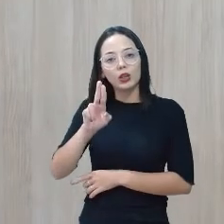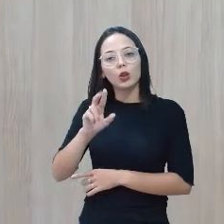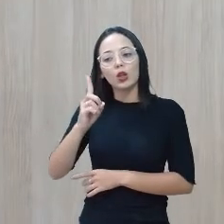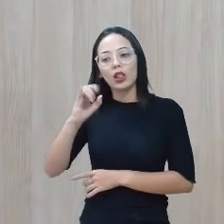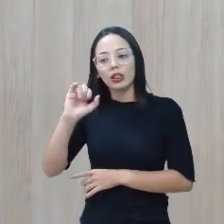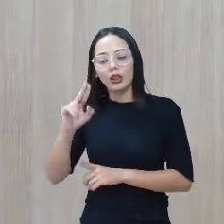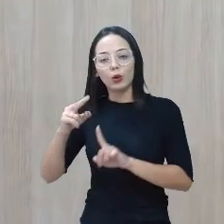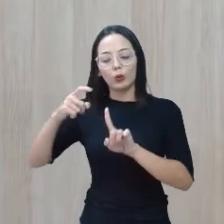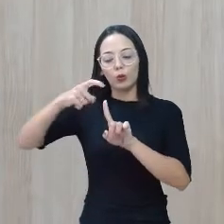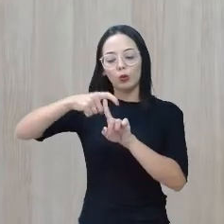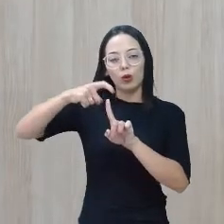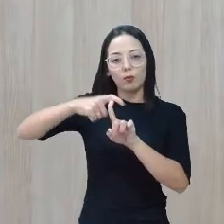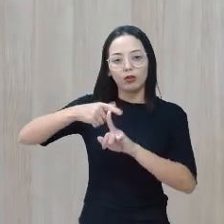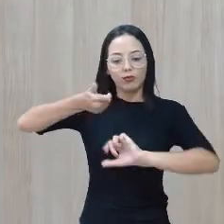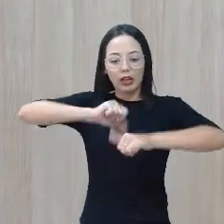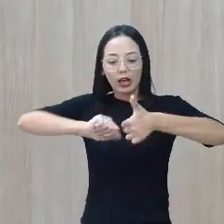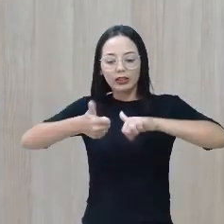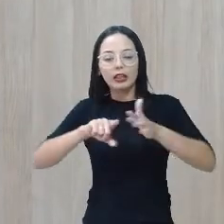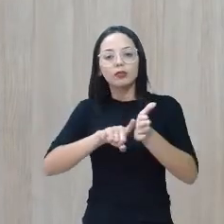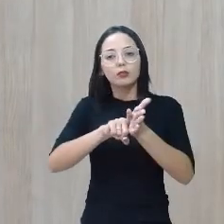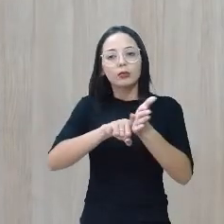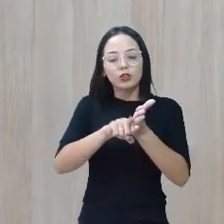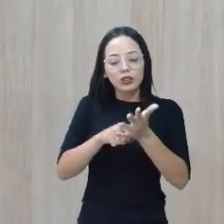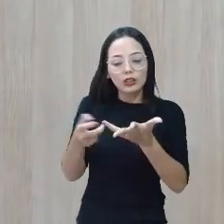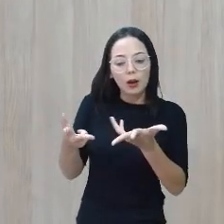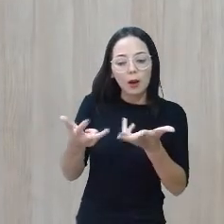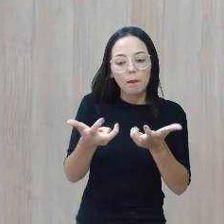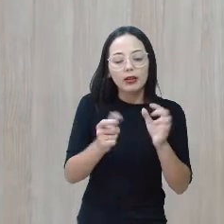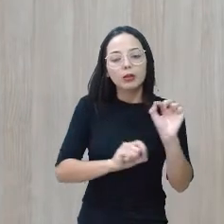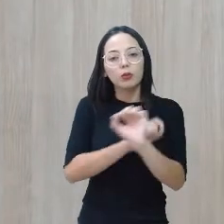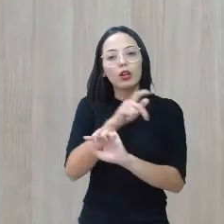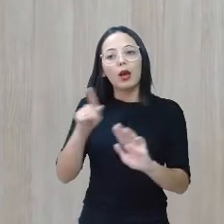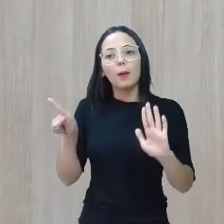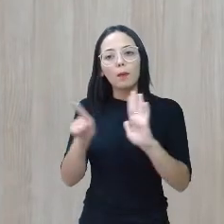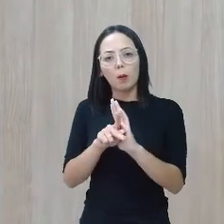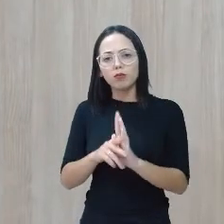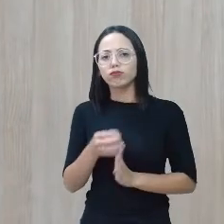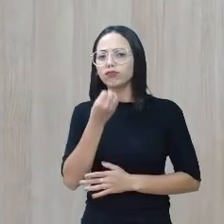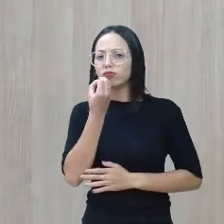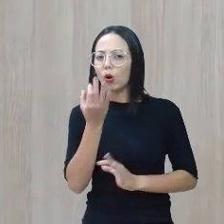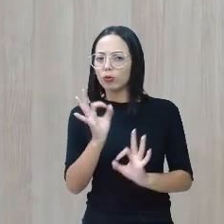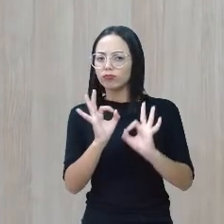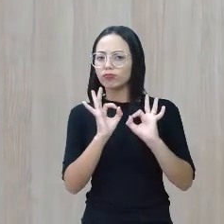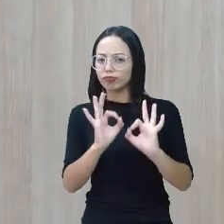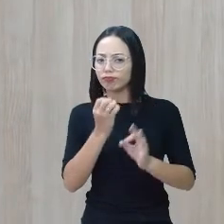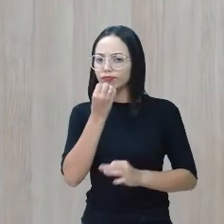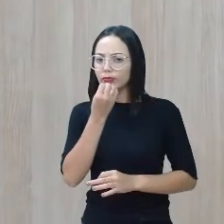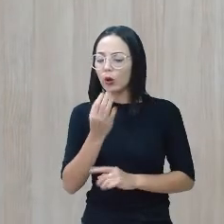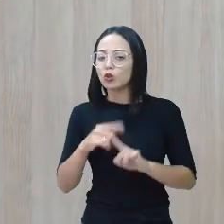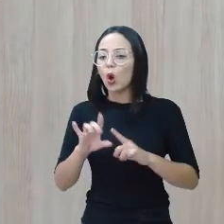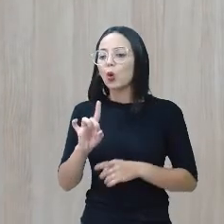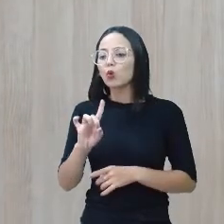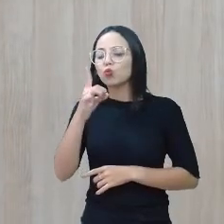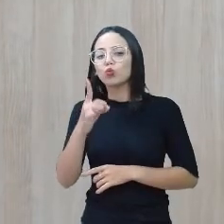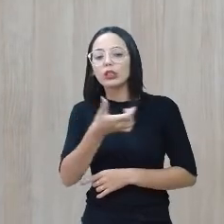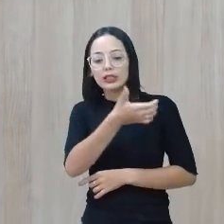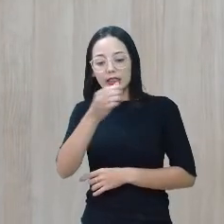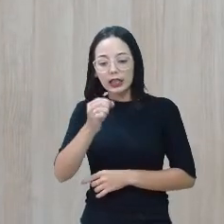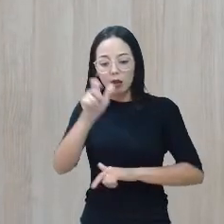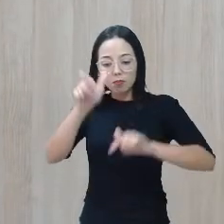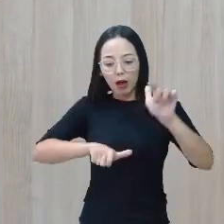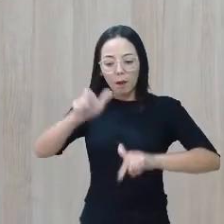Então, através de análise, percebe-se que é um método bastante eficaz. Só 1 em 100